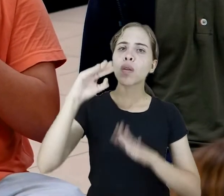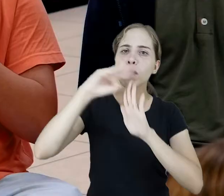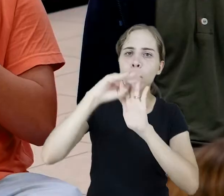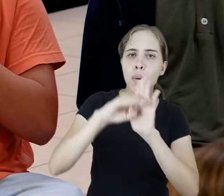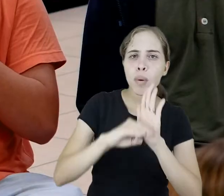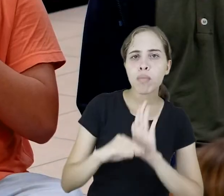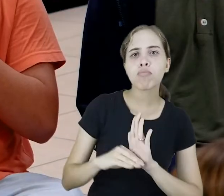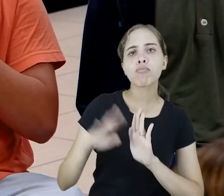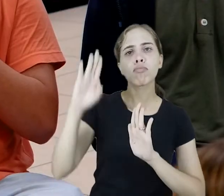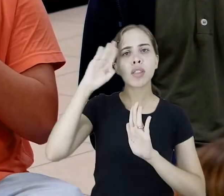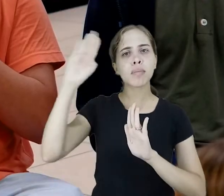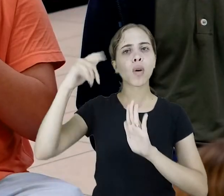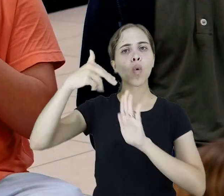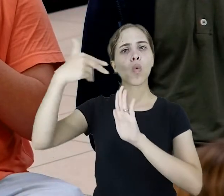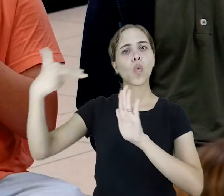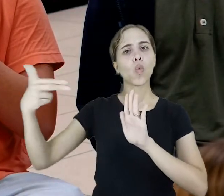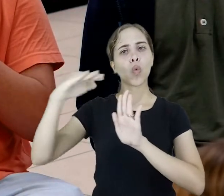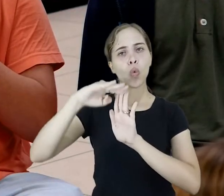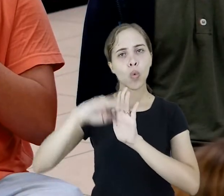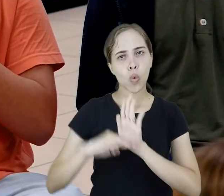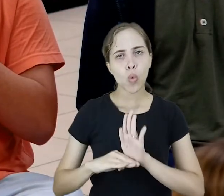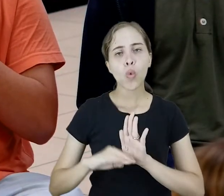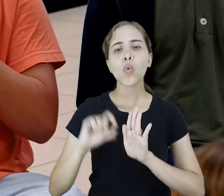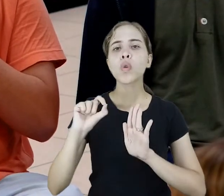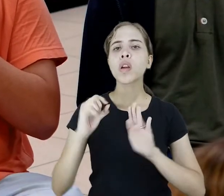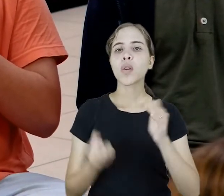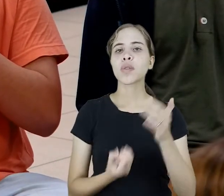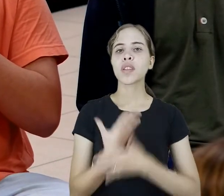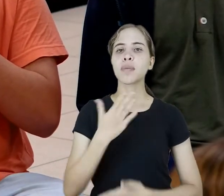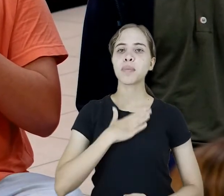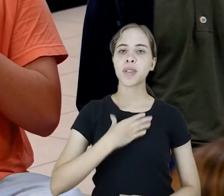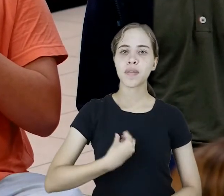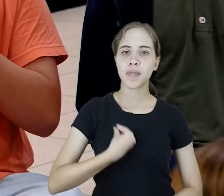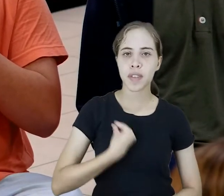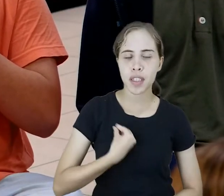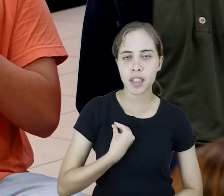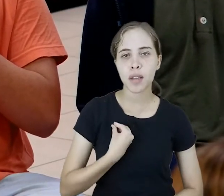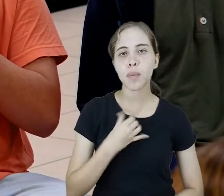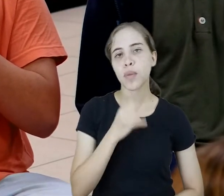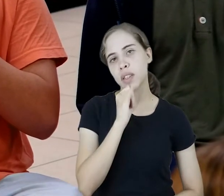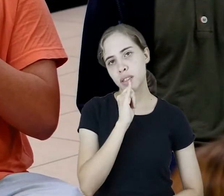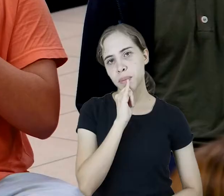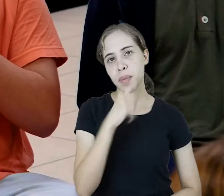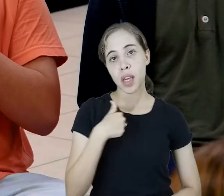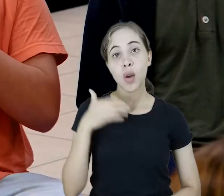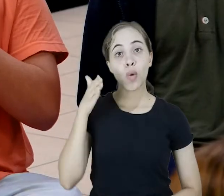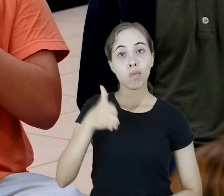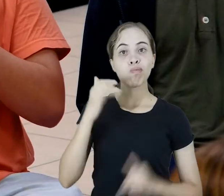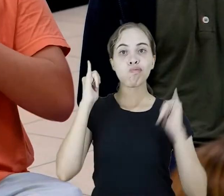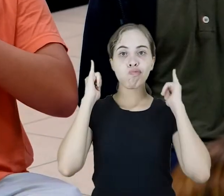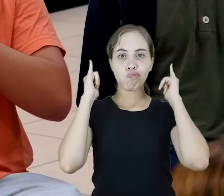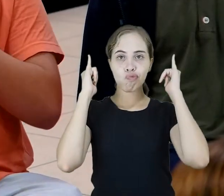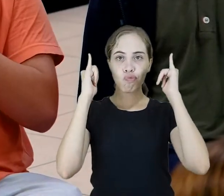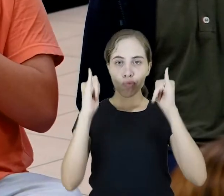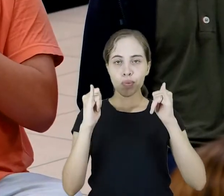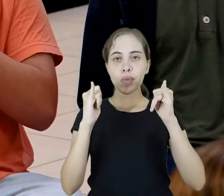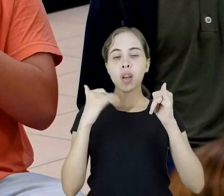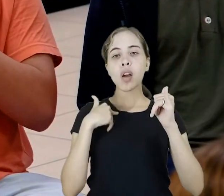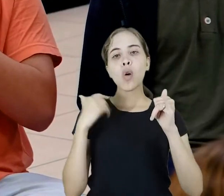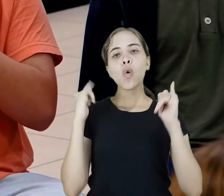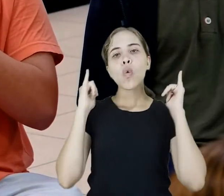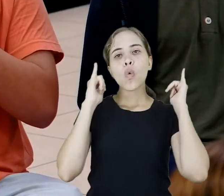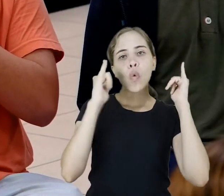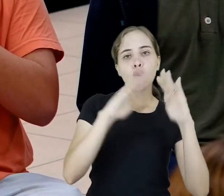dos profetas e ver que isso acontece na minha vida. Por exemplo, eu estava no ônibus, voltando para casa